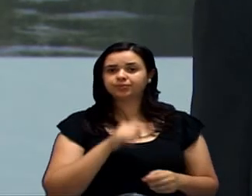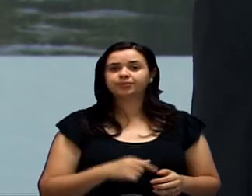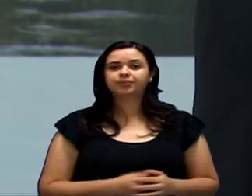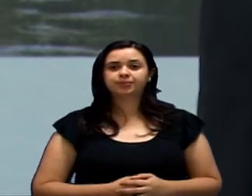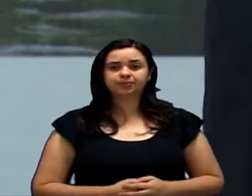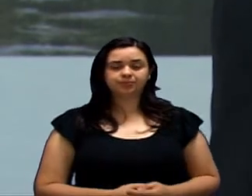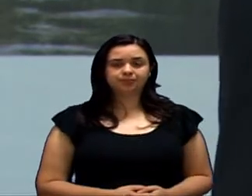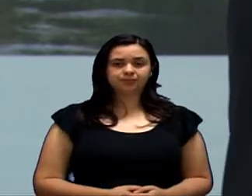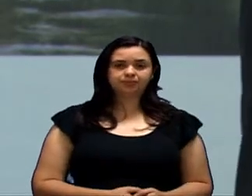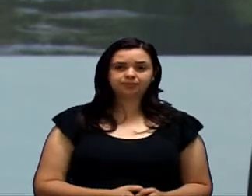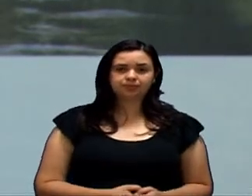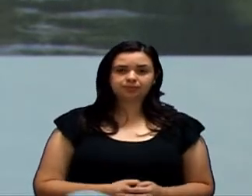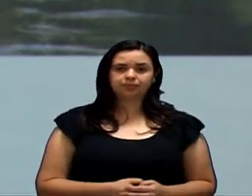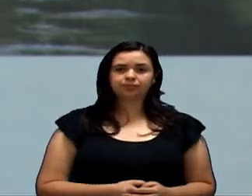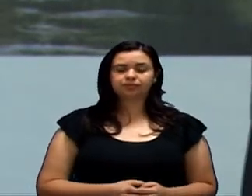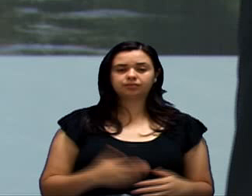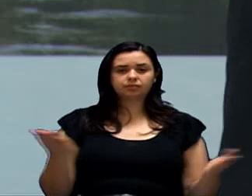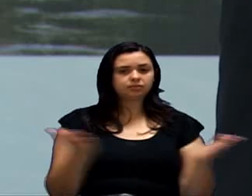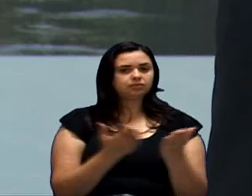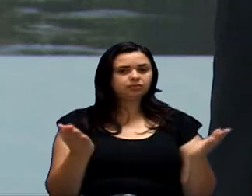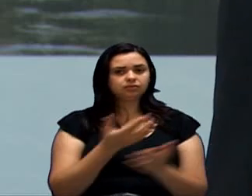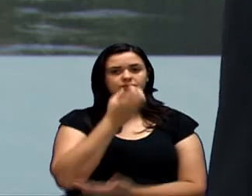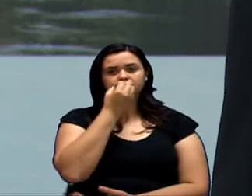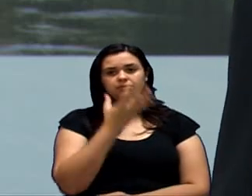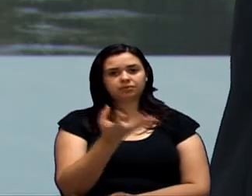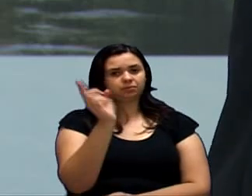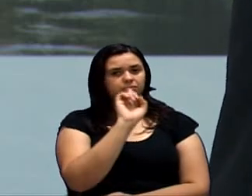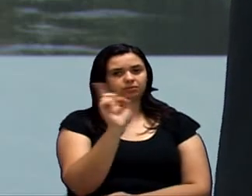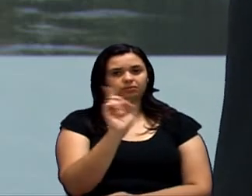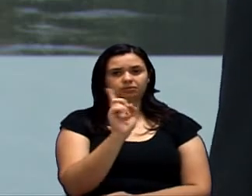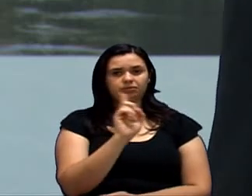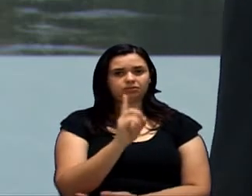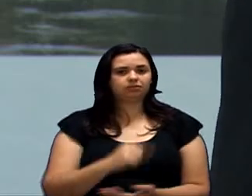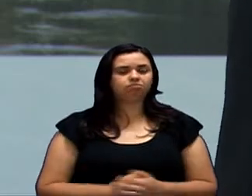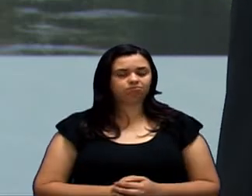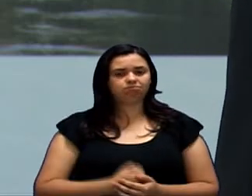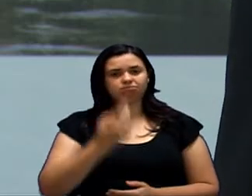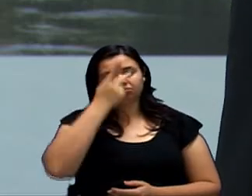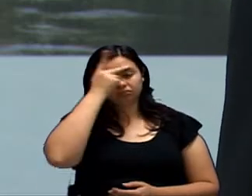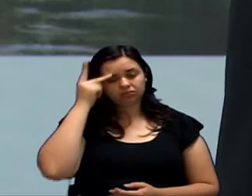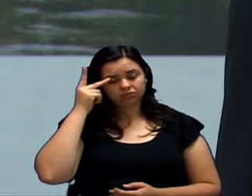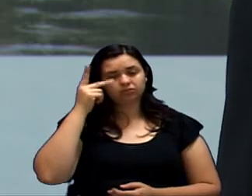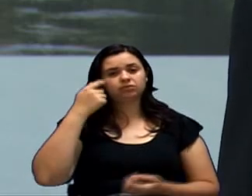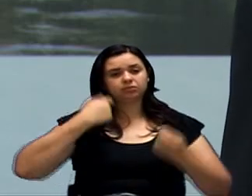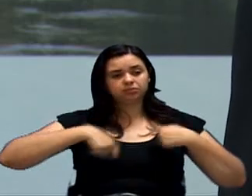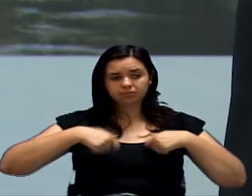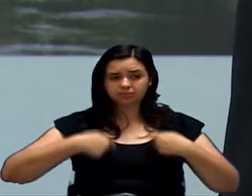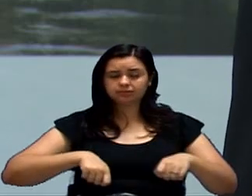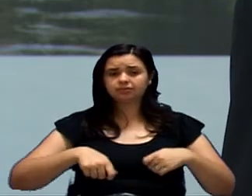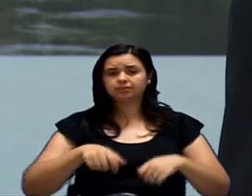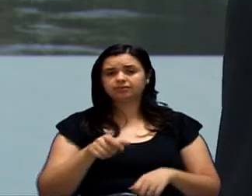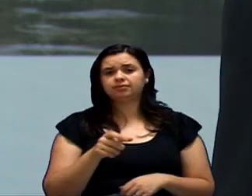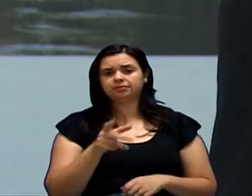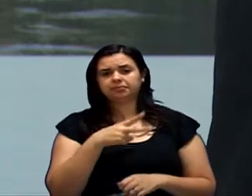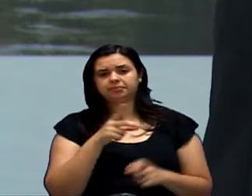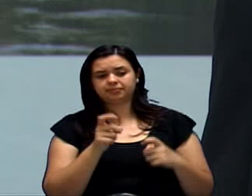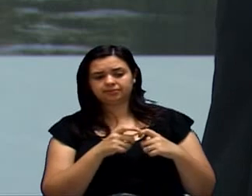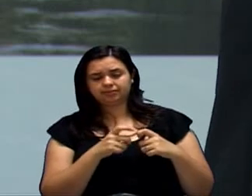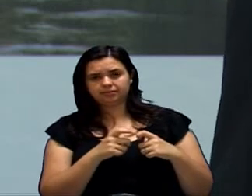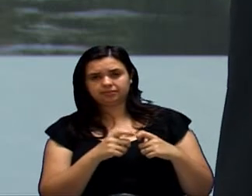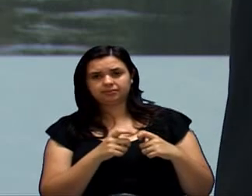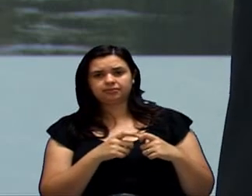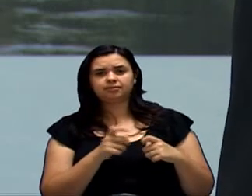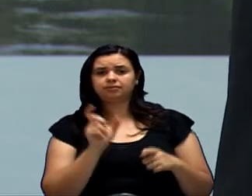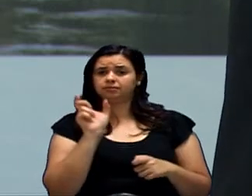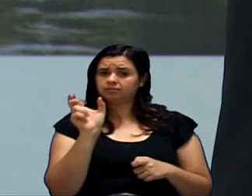está sendo favorável aos usuários desse que sempre foi